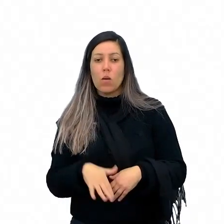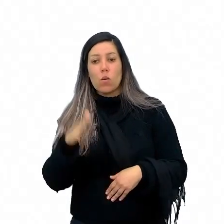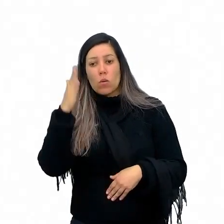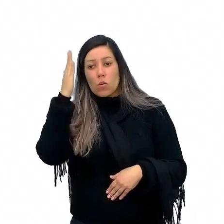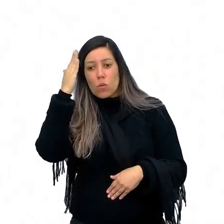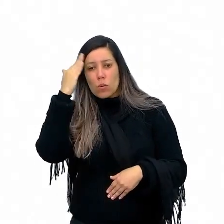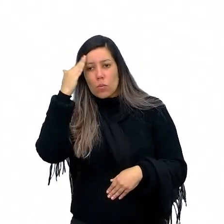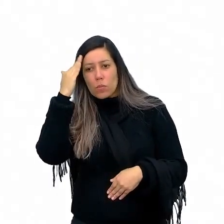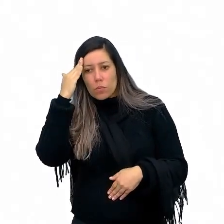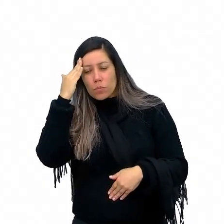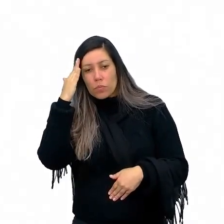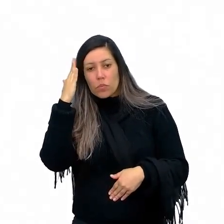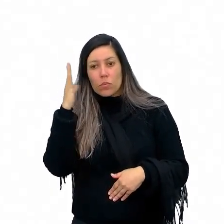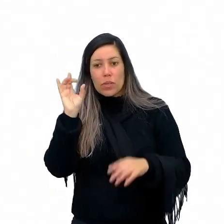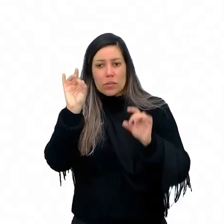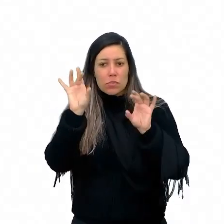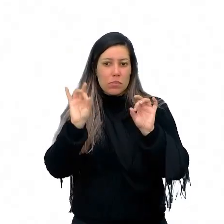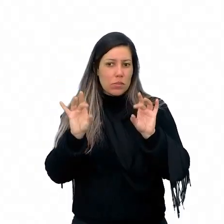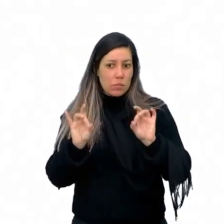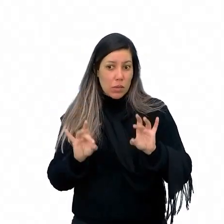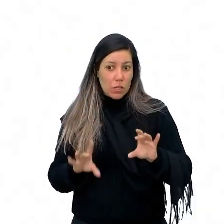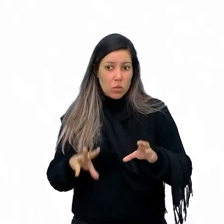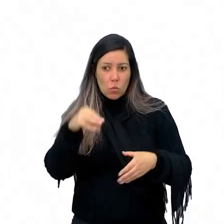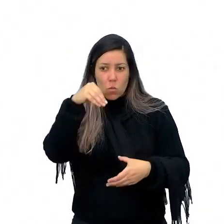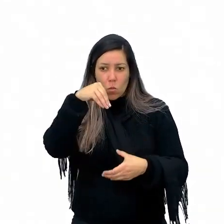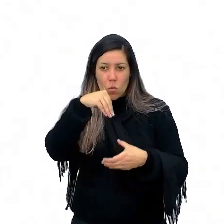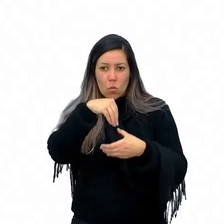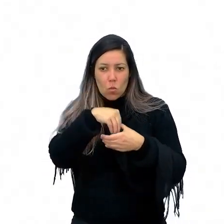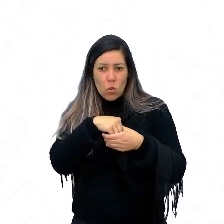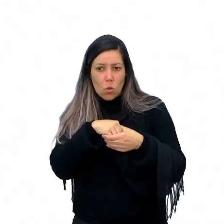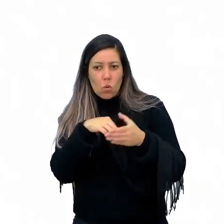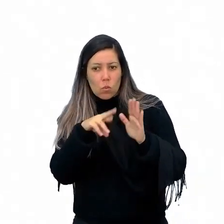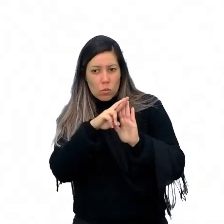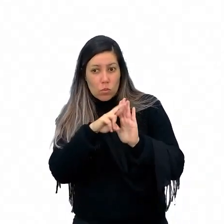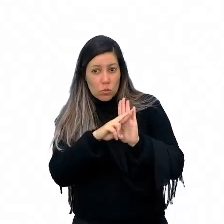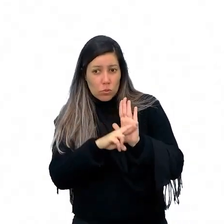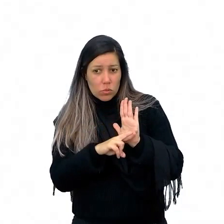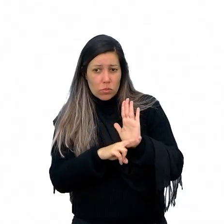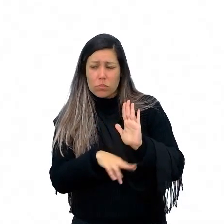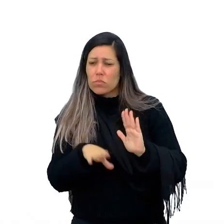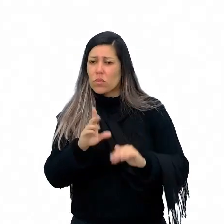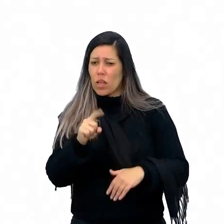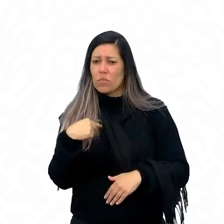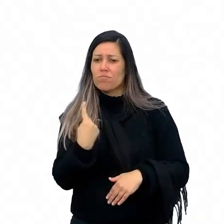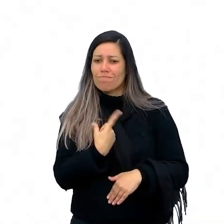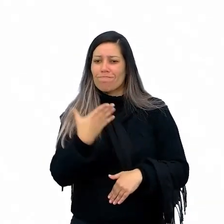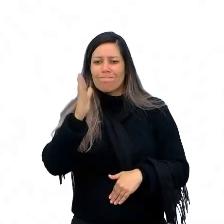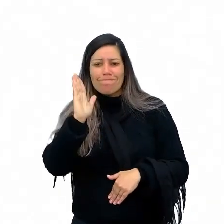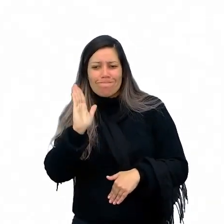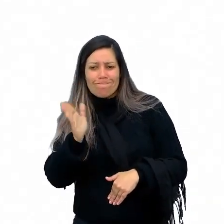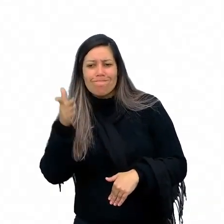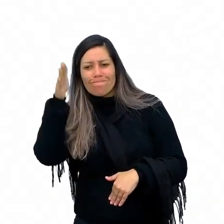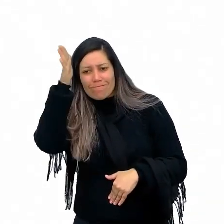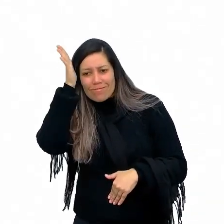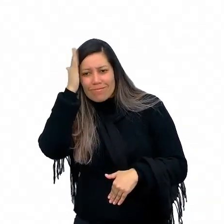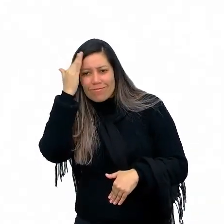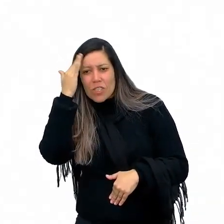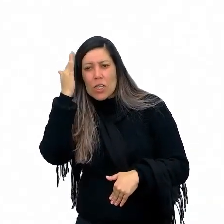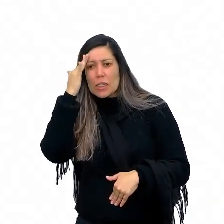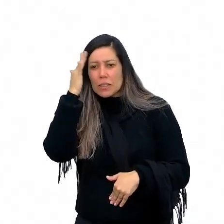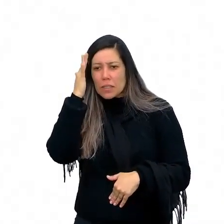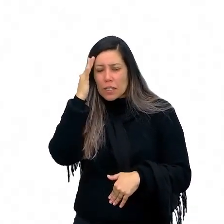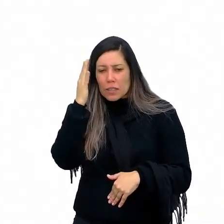vai além, né? Nós já abordamos já os porquês, né? Nós já entendemos já as razões, muitas vezes, de